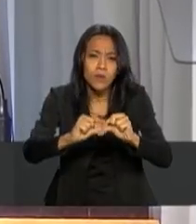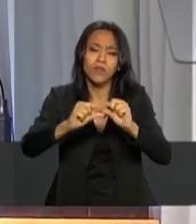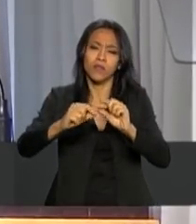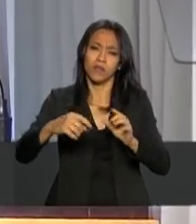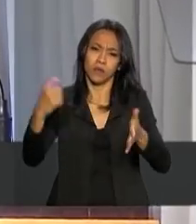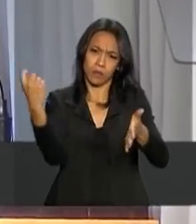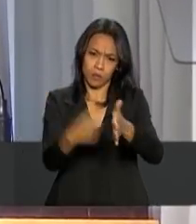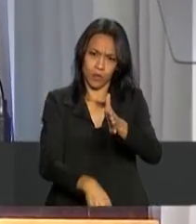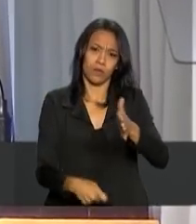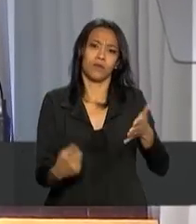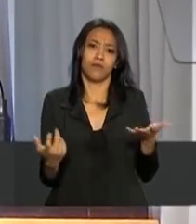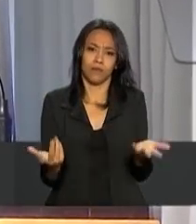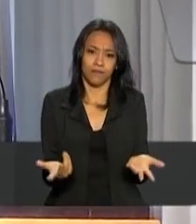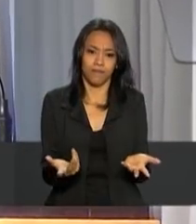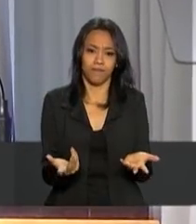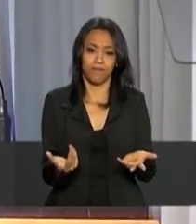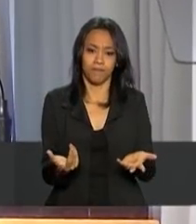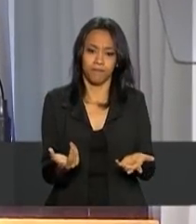Howley,